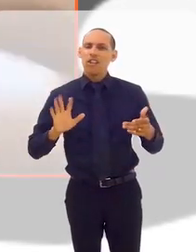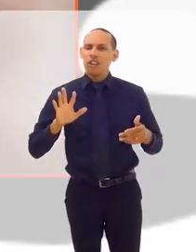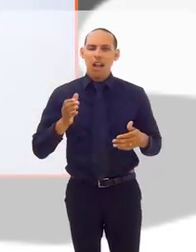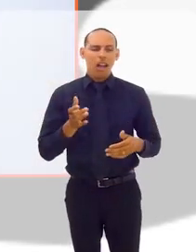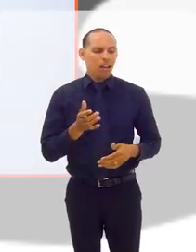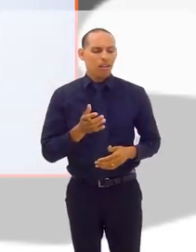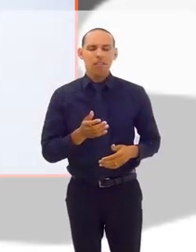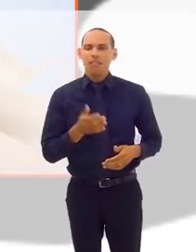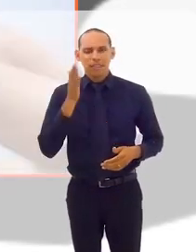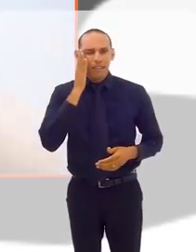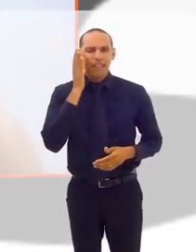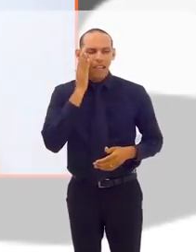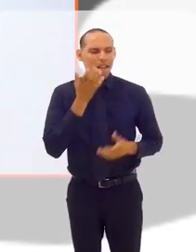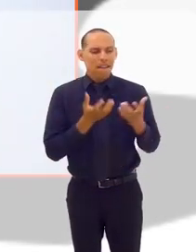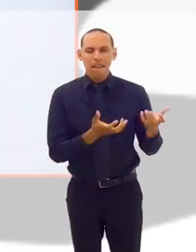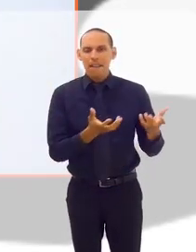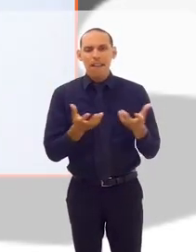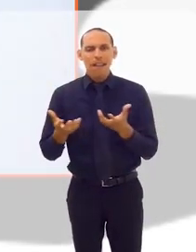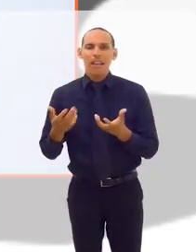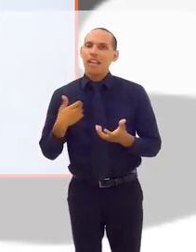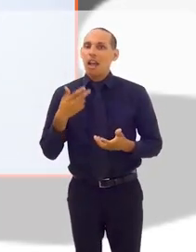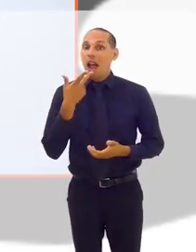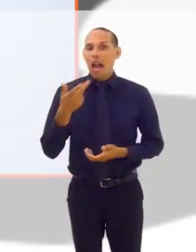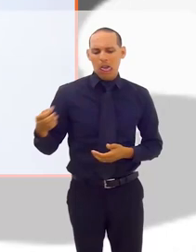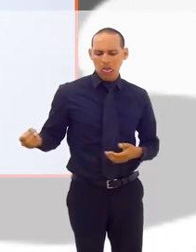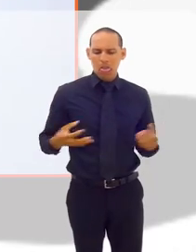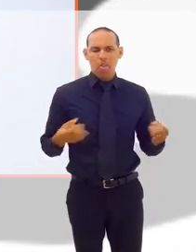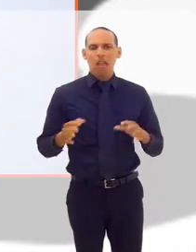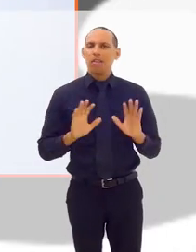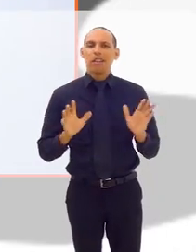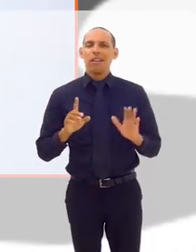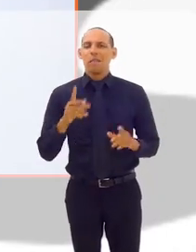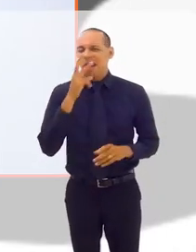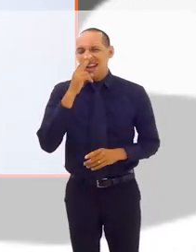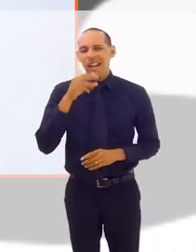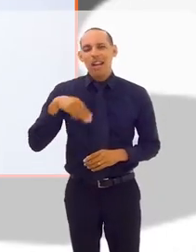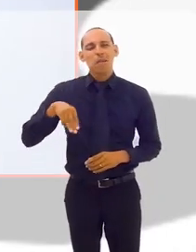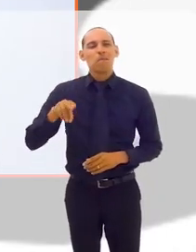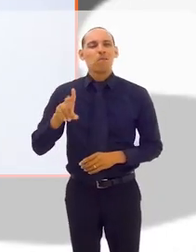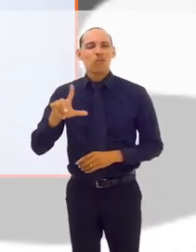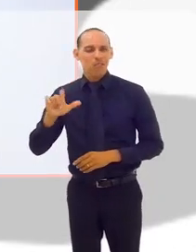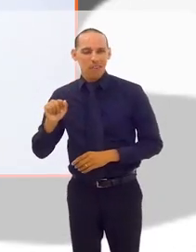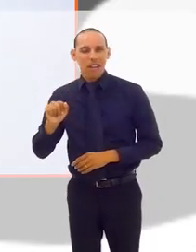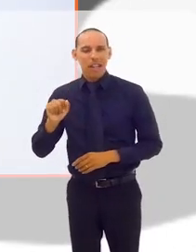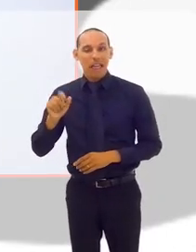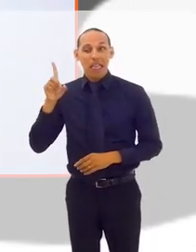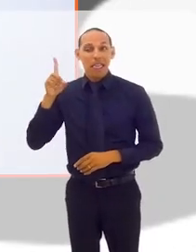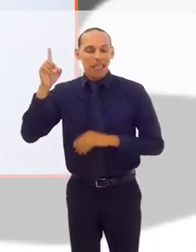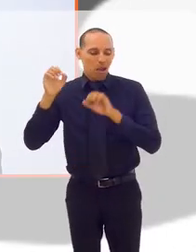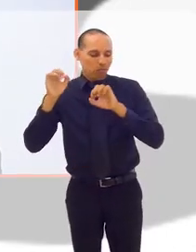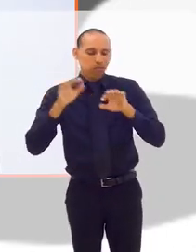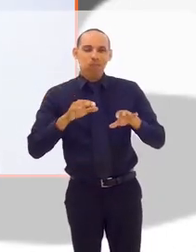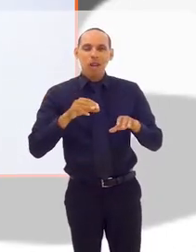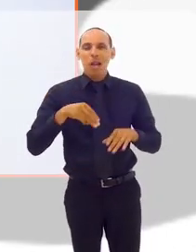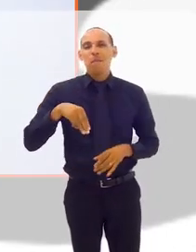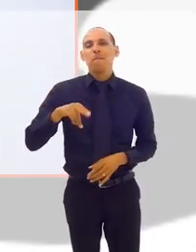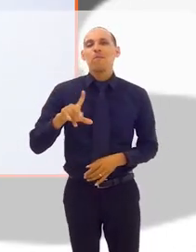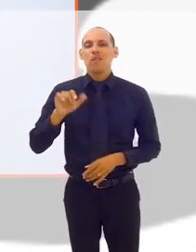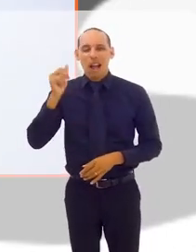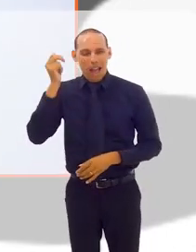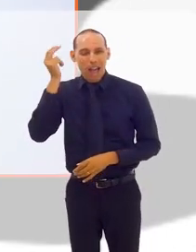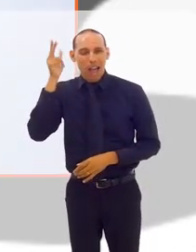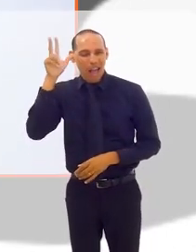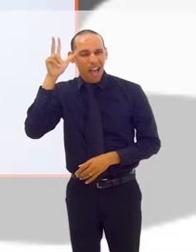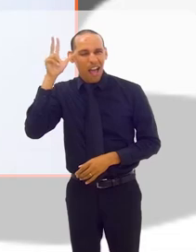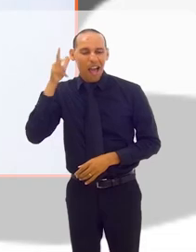de inovador, posso estar sendo, sabe aquela mula que falou lá, né? Deus fez até uma mula falar, posso